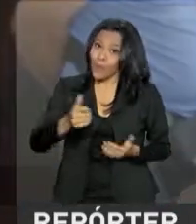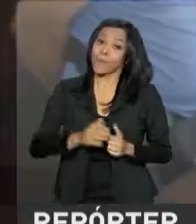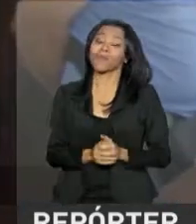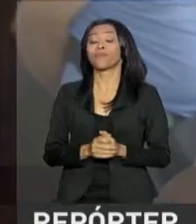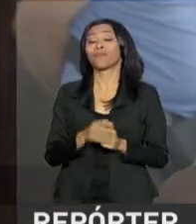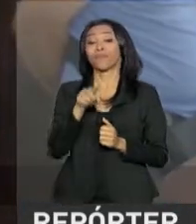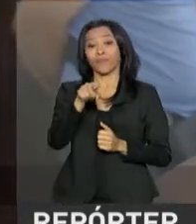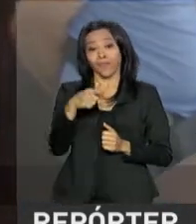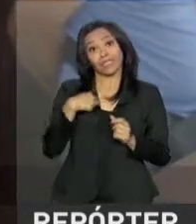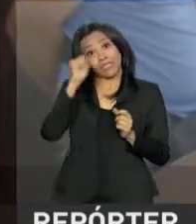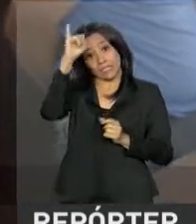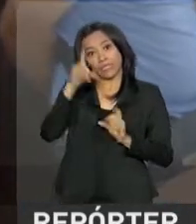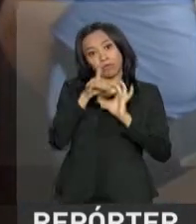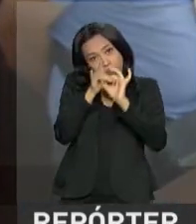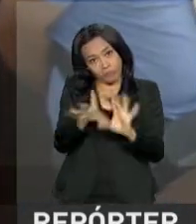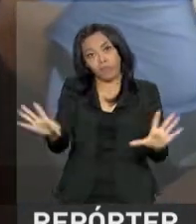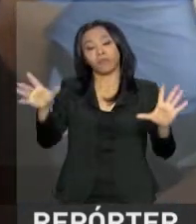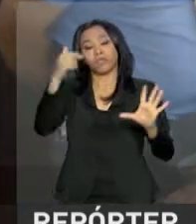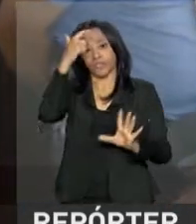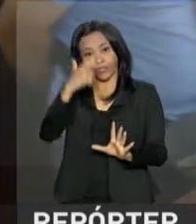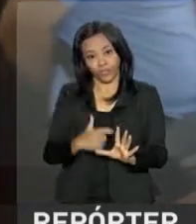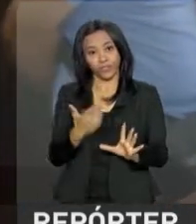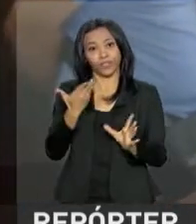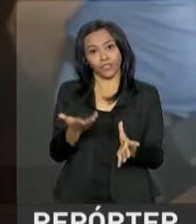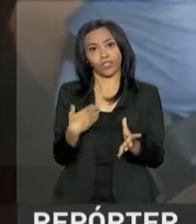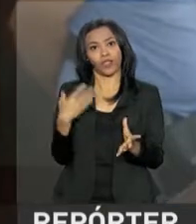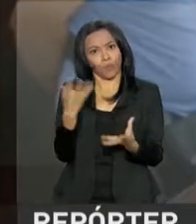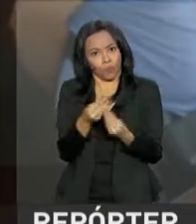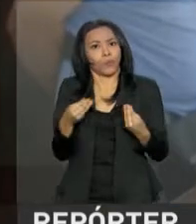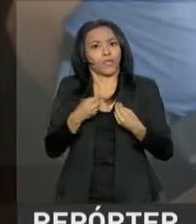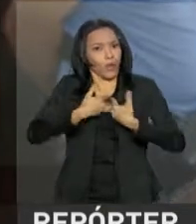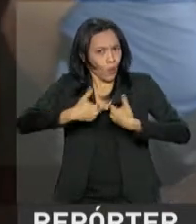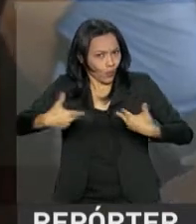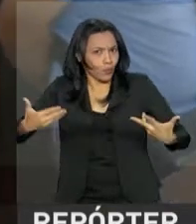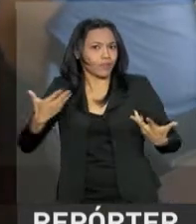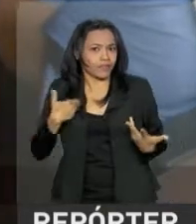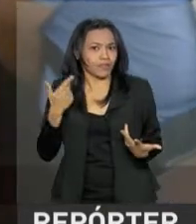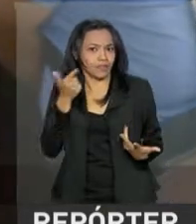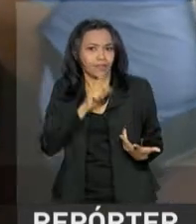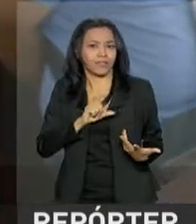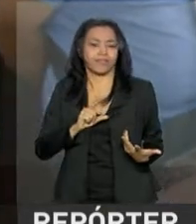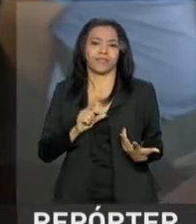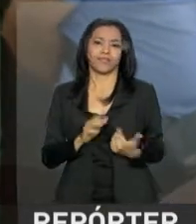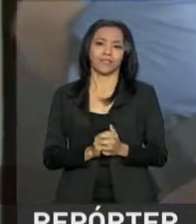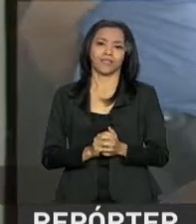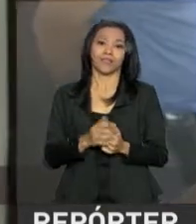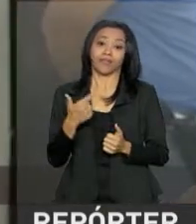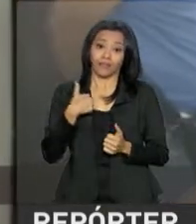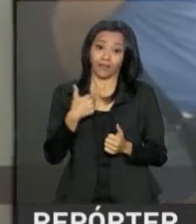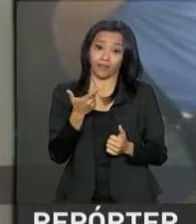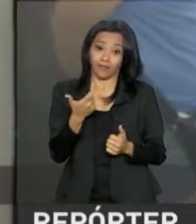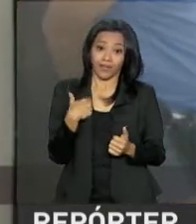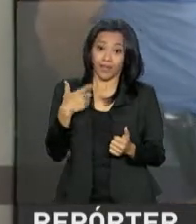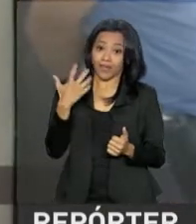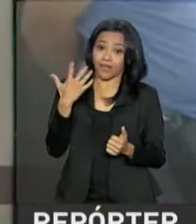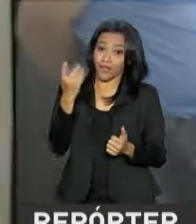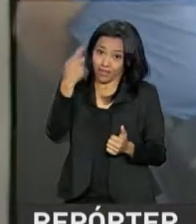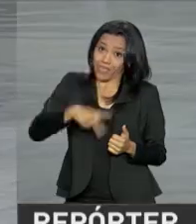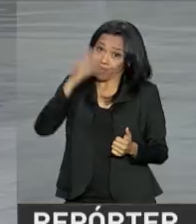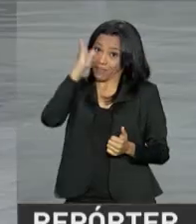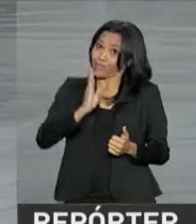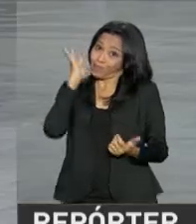filho não permita esse dia o mesmo acordo é muita coisa que as filas e melhorar acredita que o brasil reúne